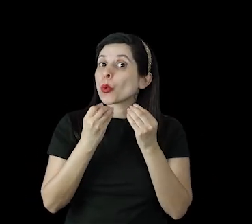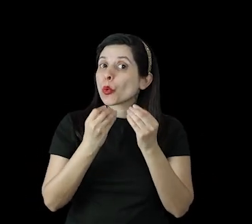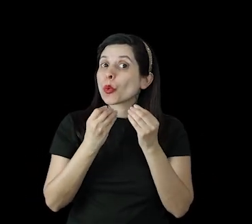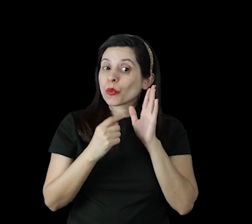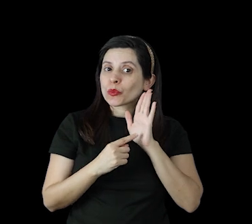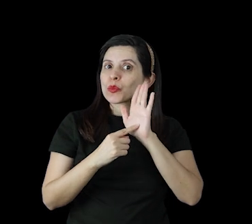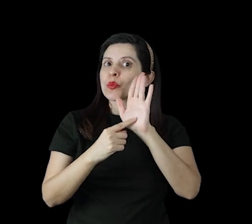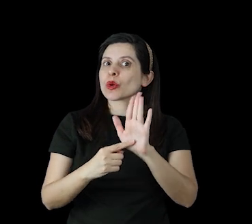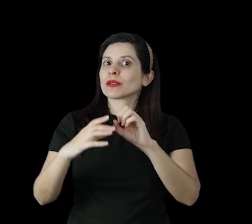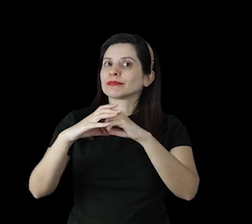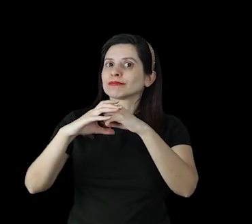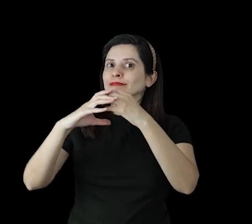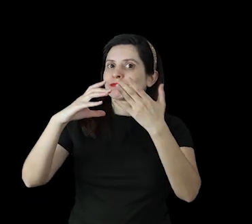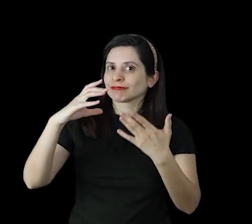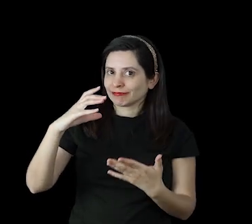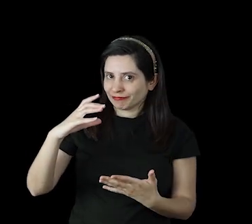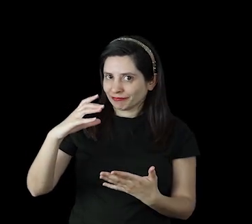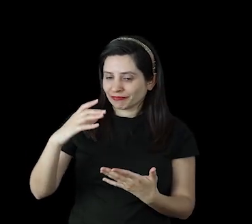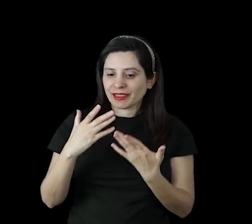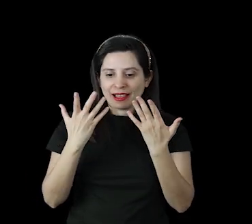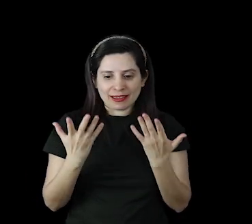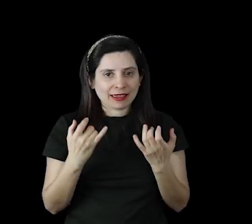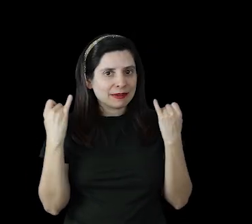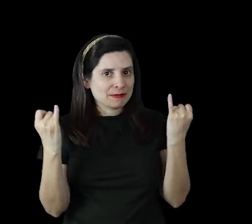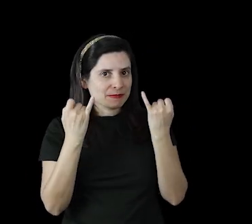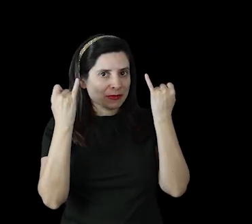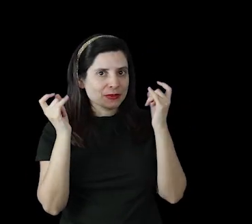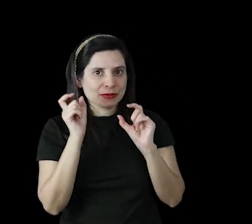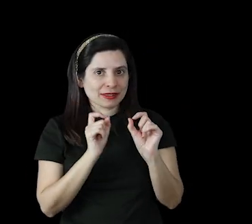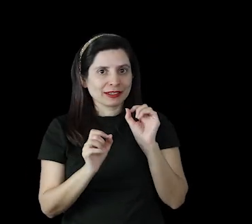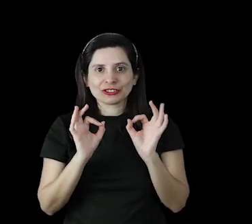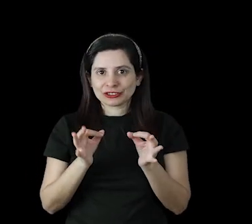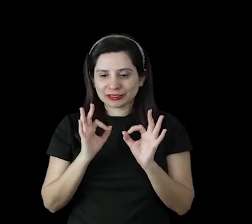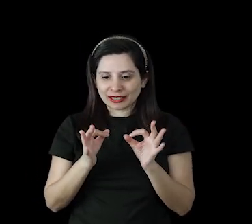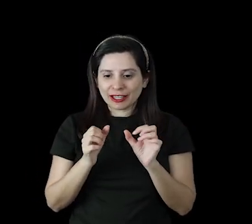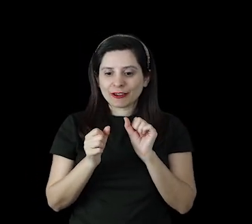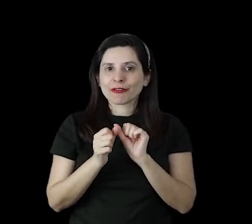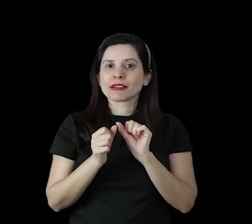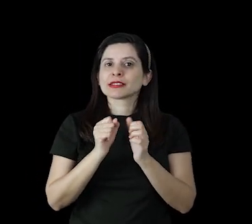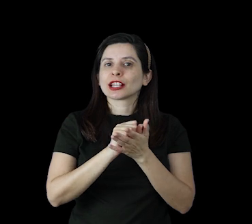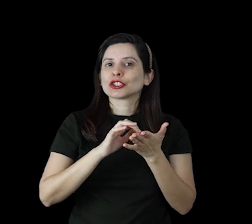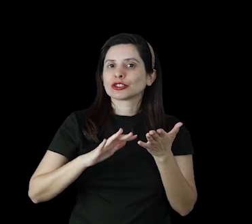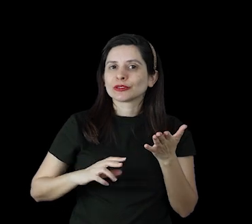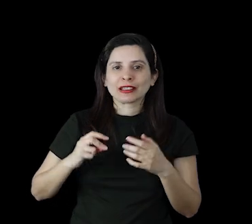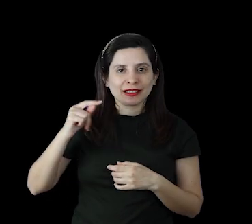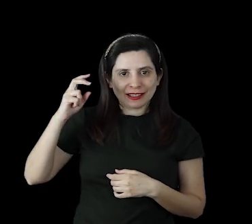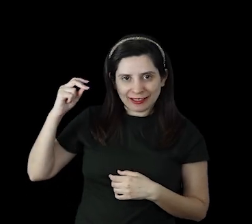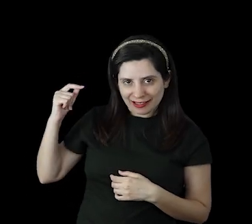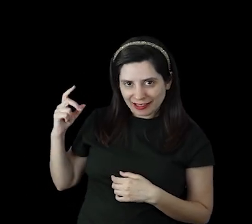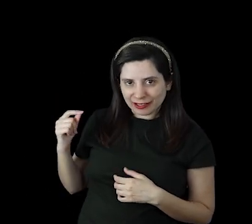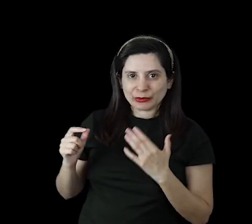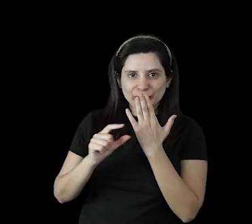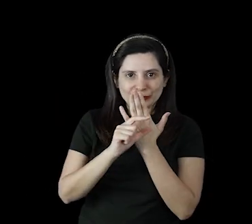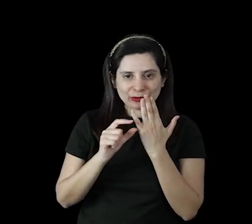essas características? E aí é muito importante, né, a gente fazer aquele exercício velho do